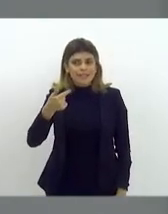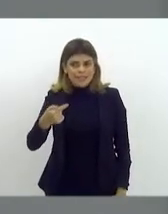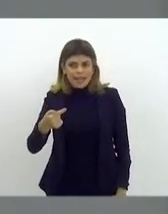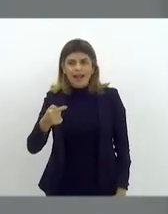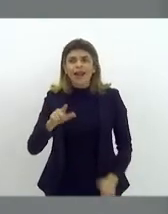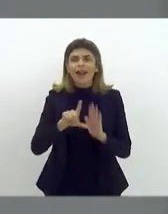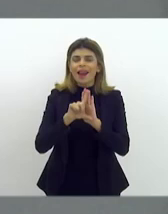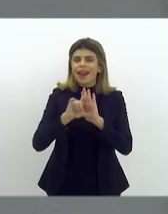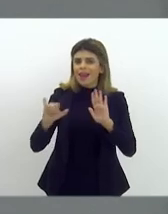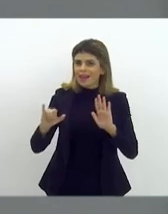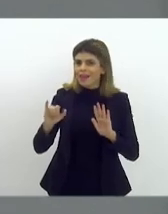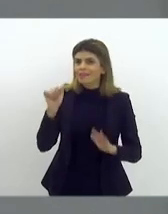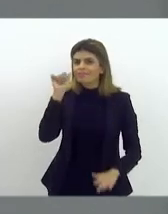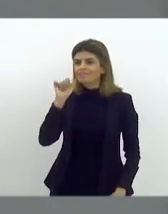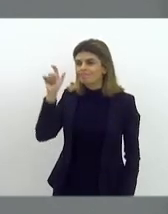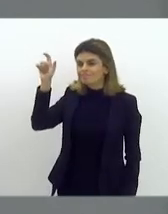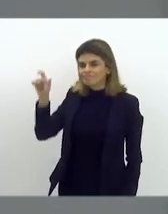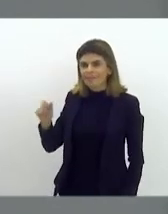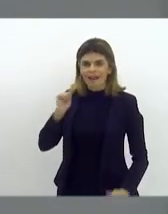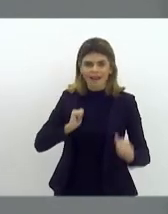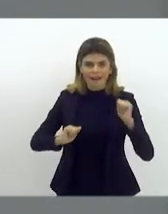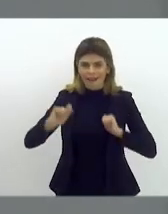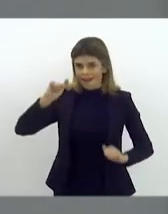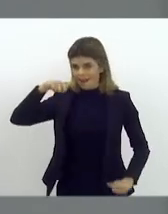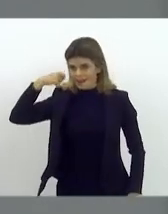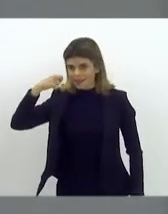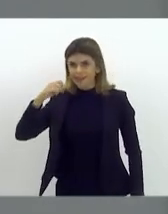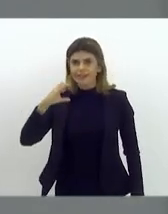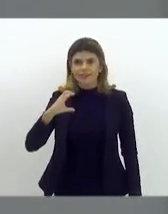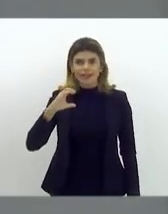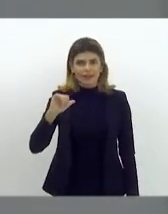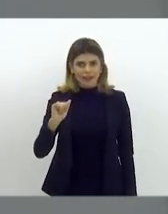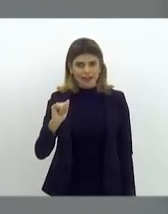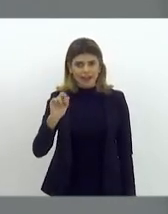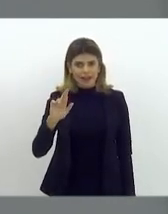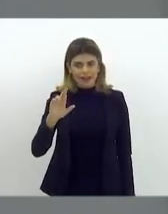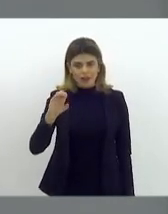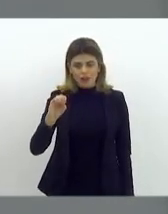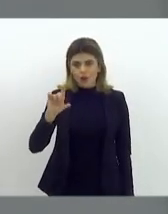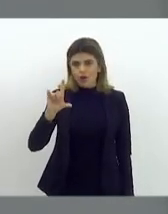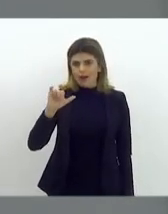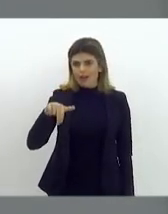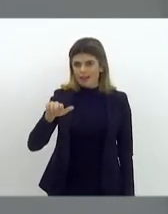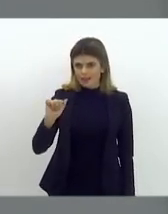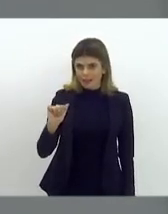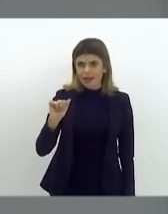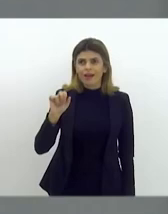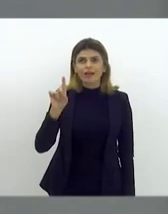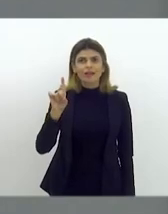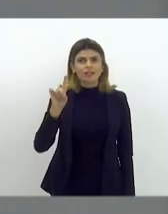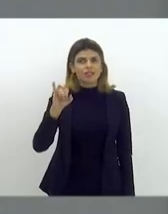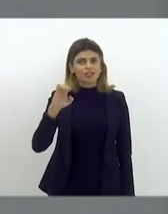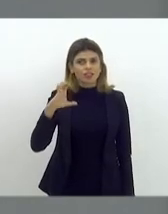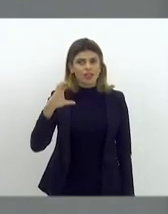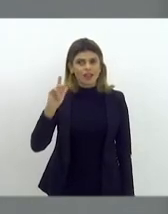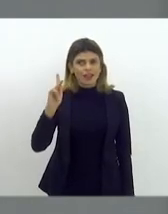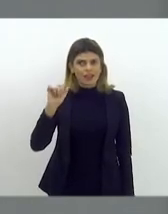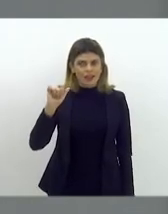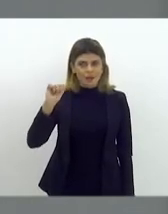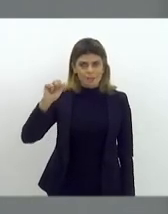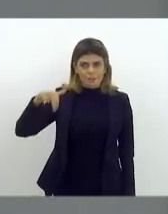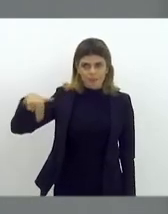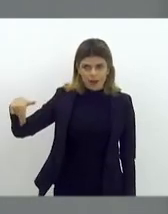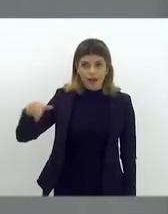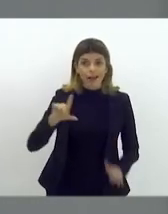a Lei Carolina Dieckmann eu tive a oportunidade de trabalhar pessoalmente nessa investigação ao lado do